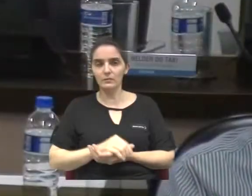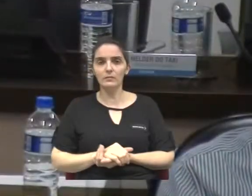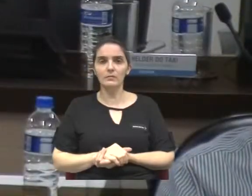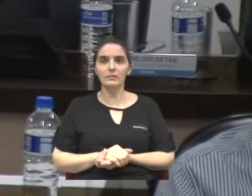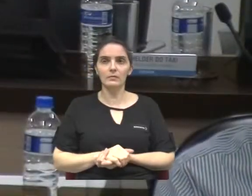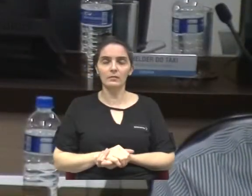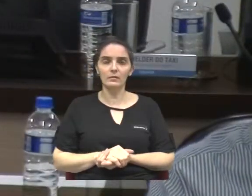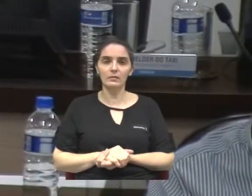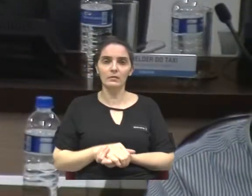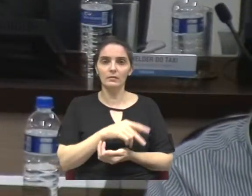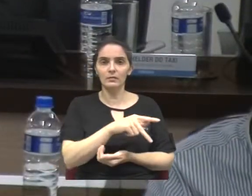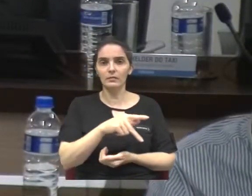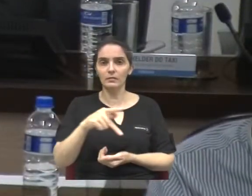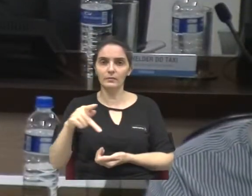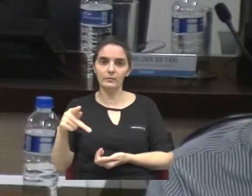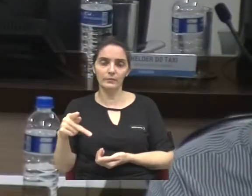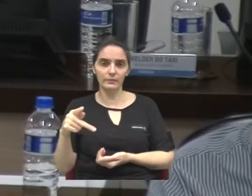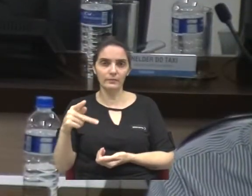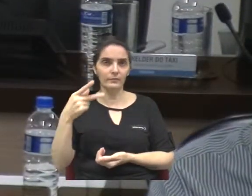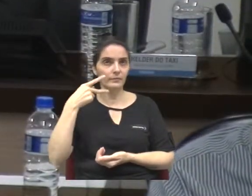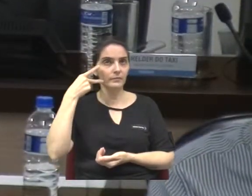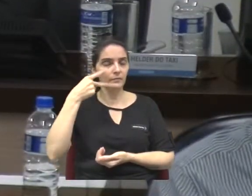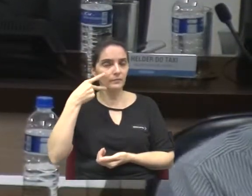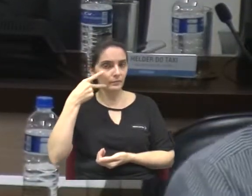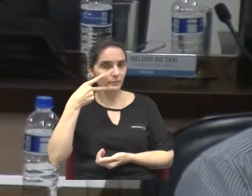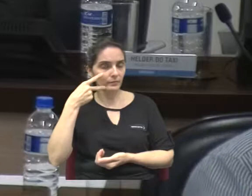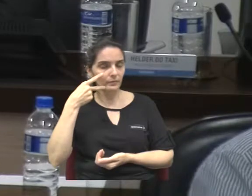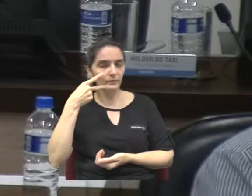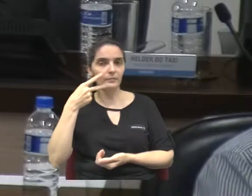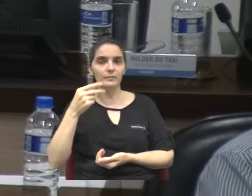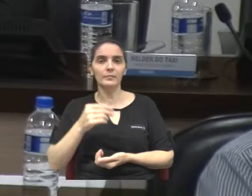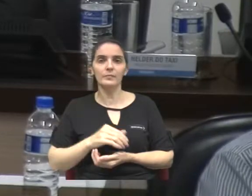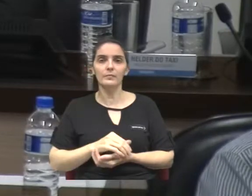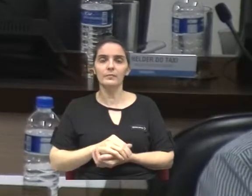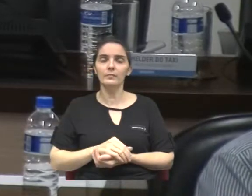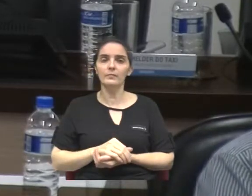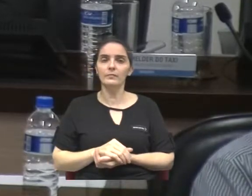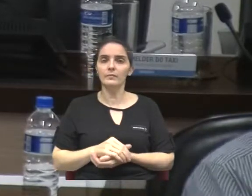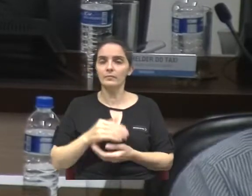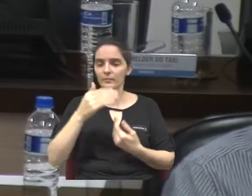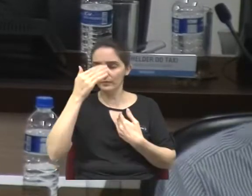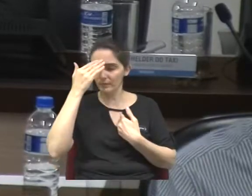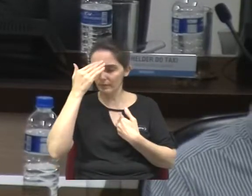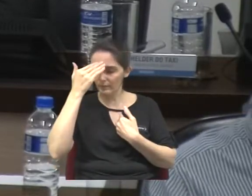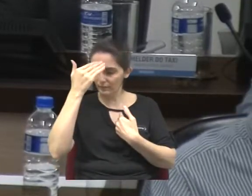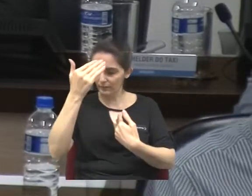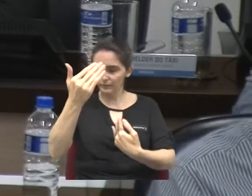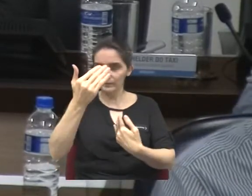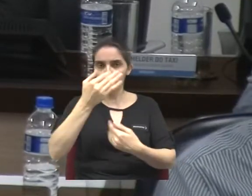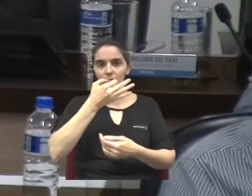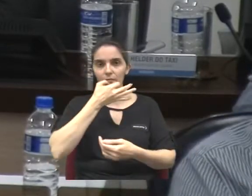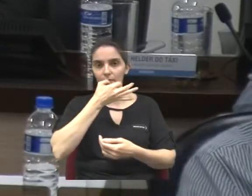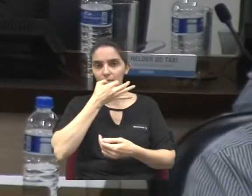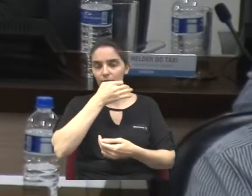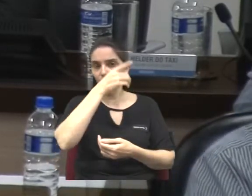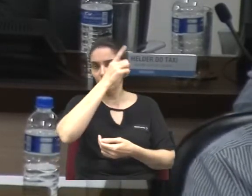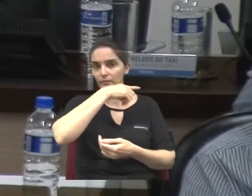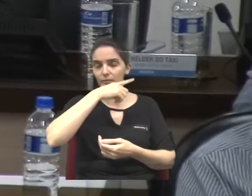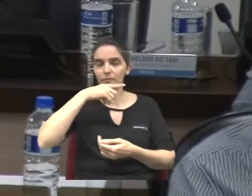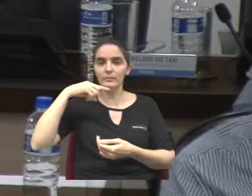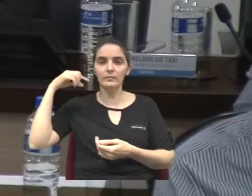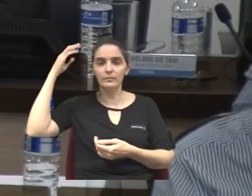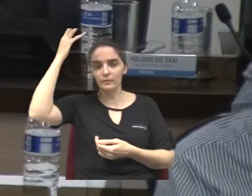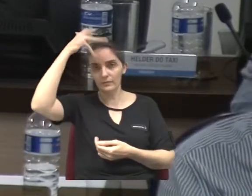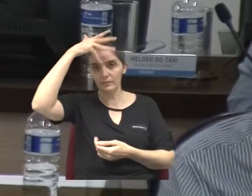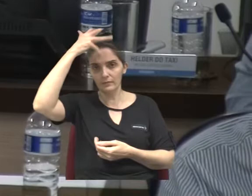presidente, vereadores, vereadoras, quero aqui agradecer a fala da doutora Mayra, da Érica, do